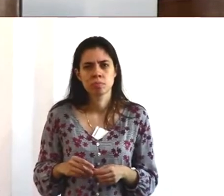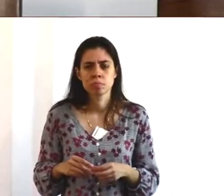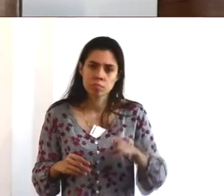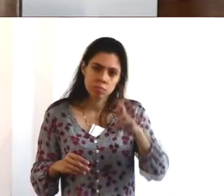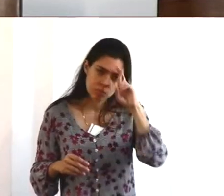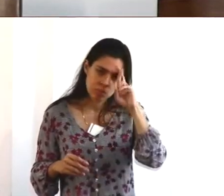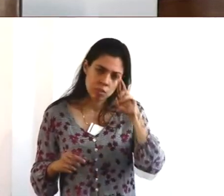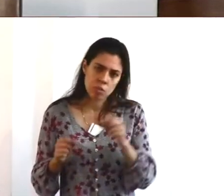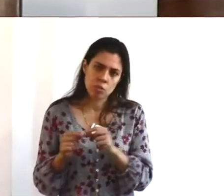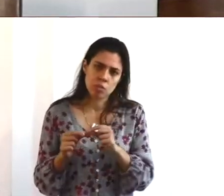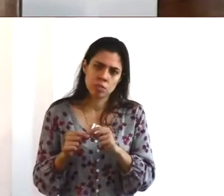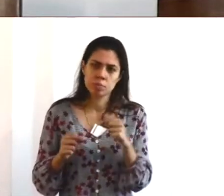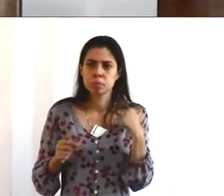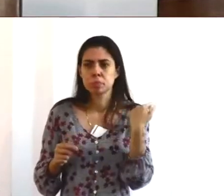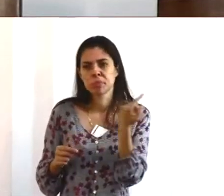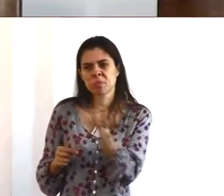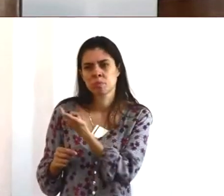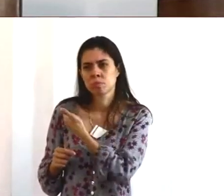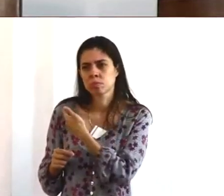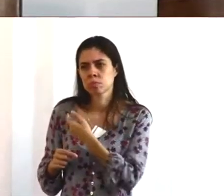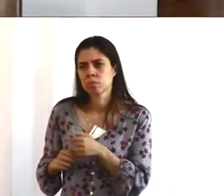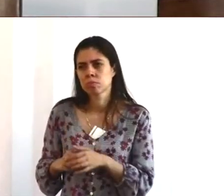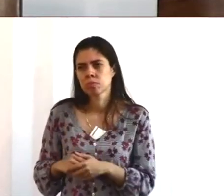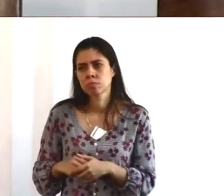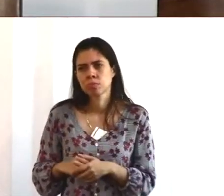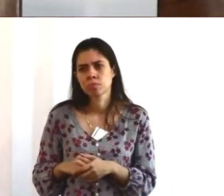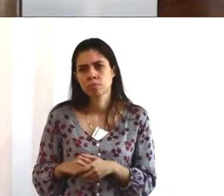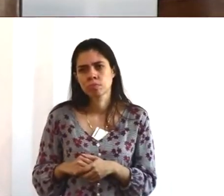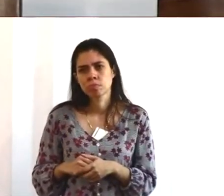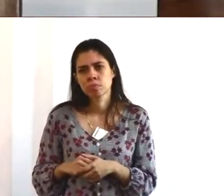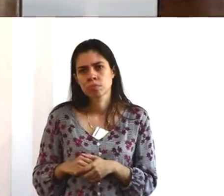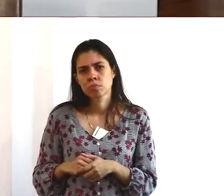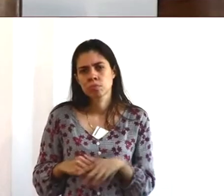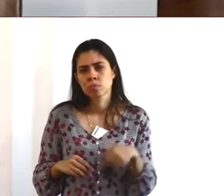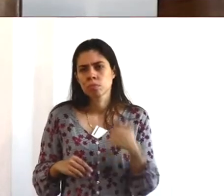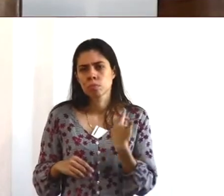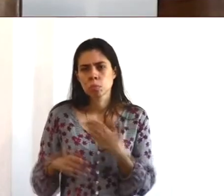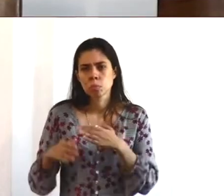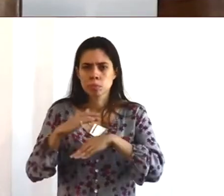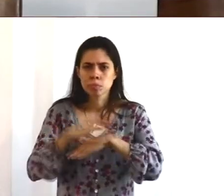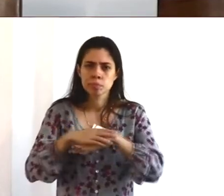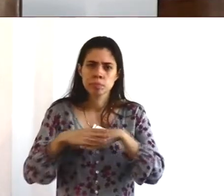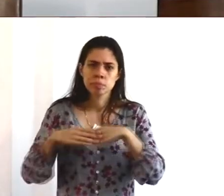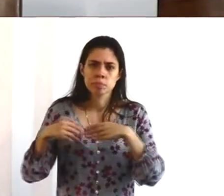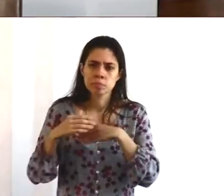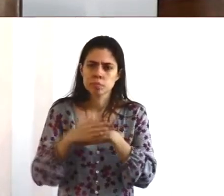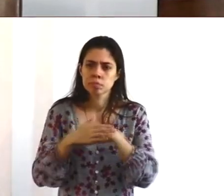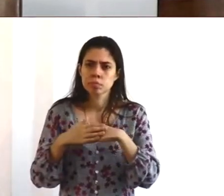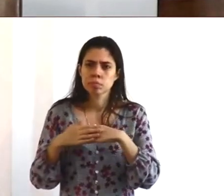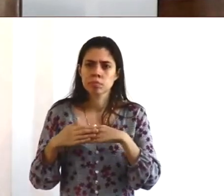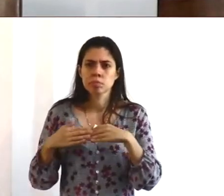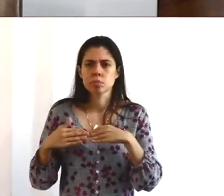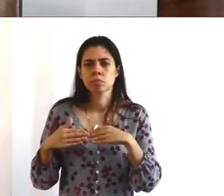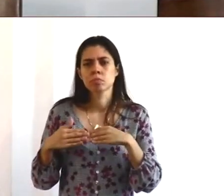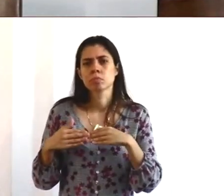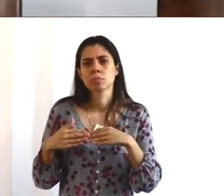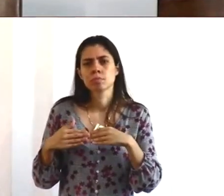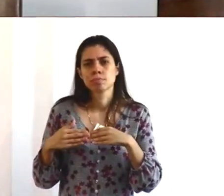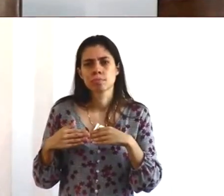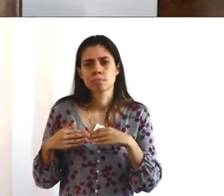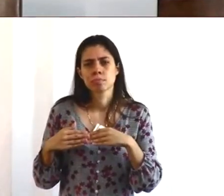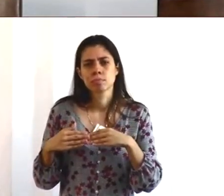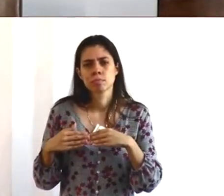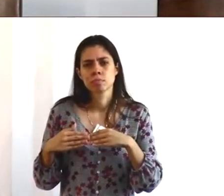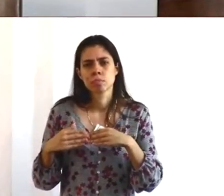faz conosco. Paulo vai dizer que enquanto nós somos consolados por Deus, nós temos que